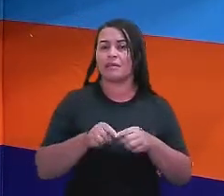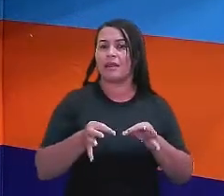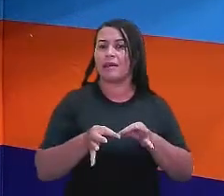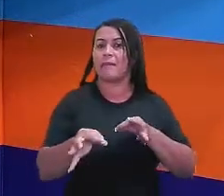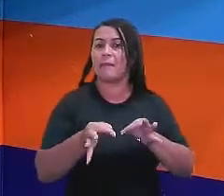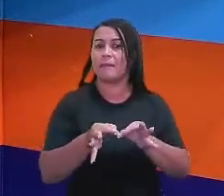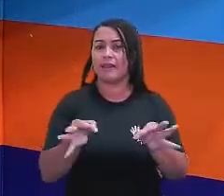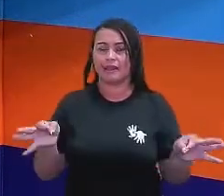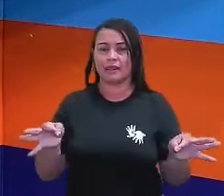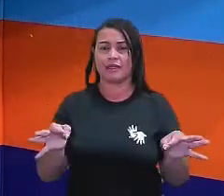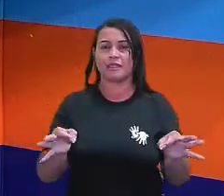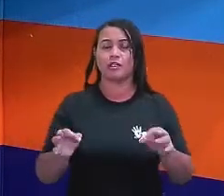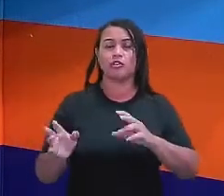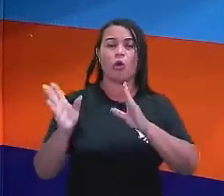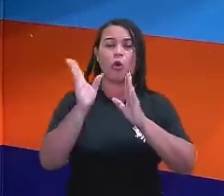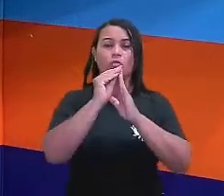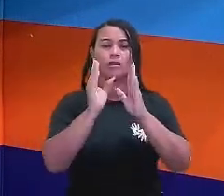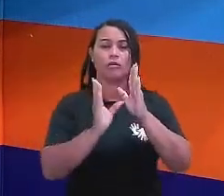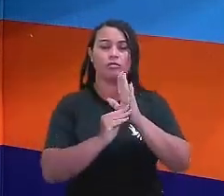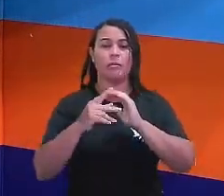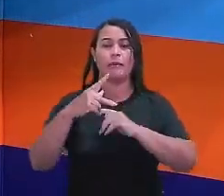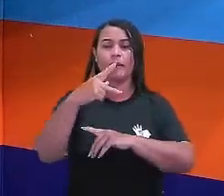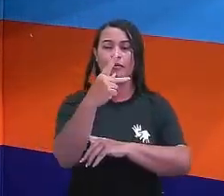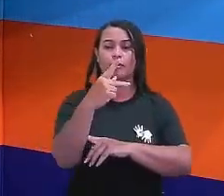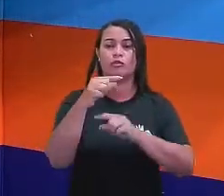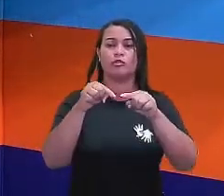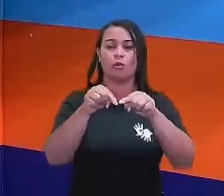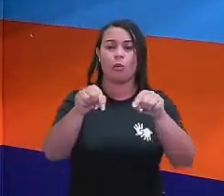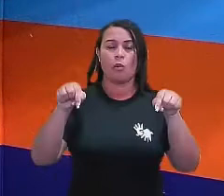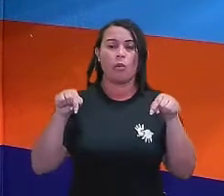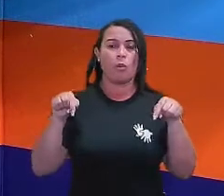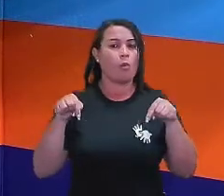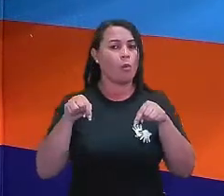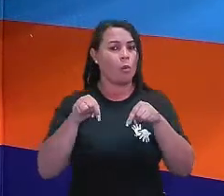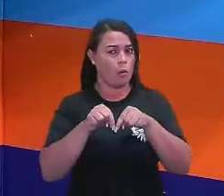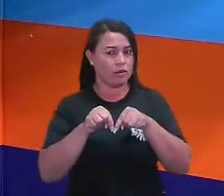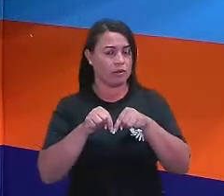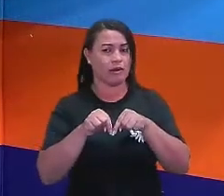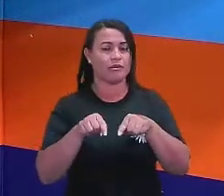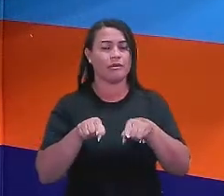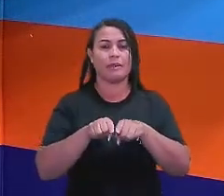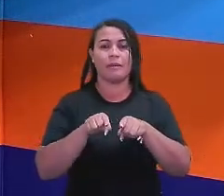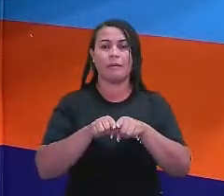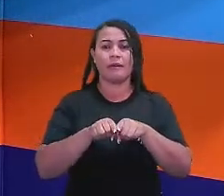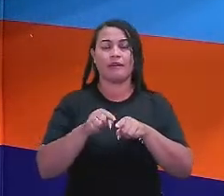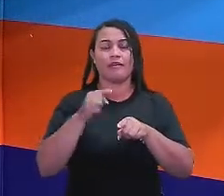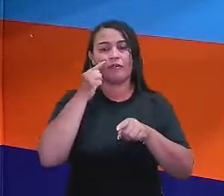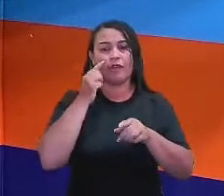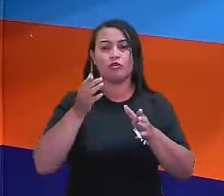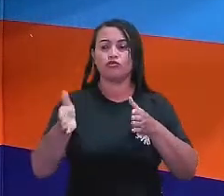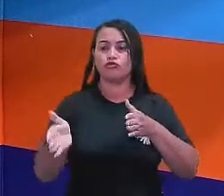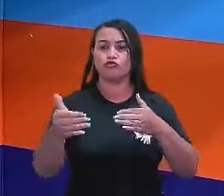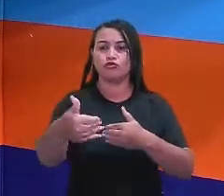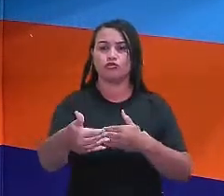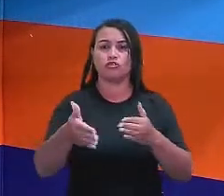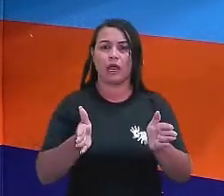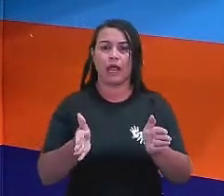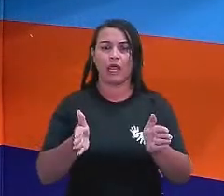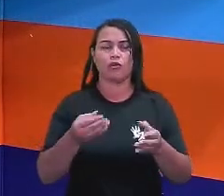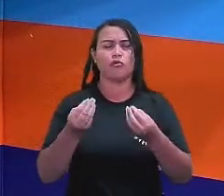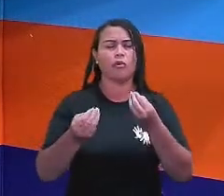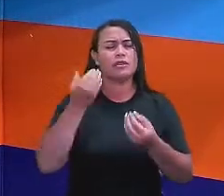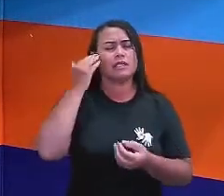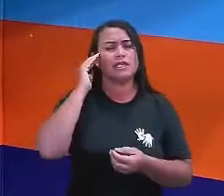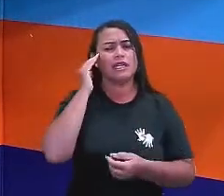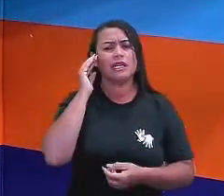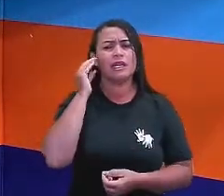Conteúdo: perímetro de um quadrado como grandeza proporcional à medida do lado. Então vamos entender um pouco